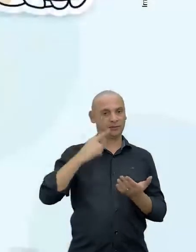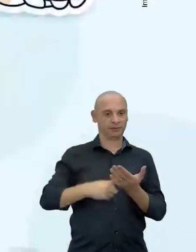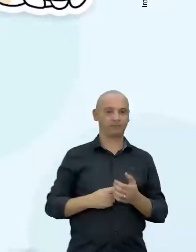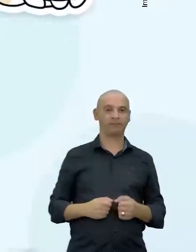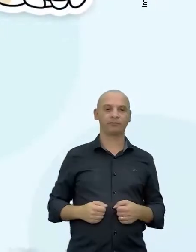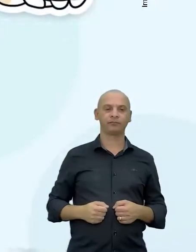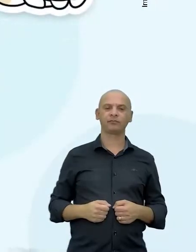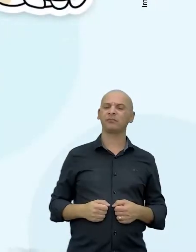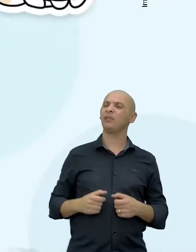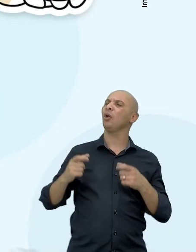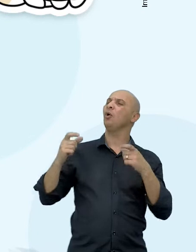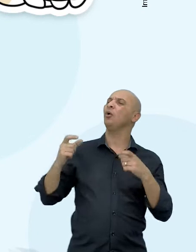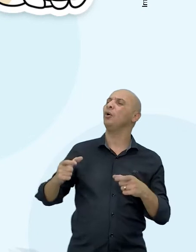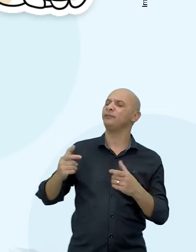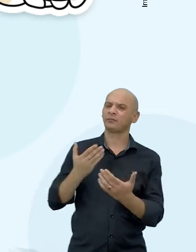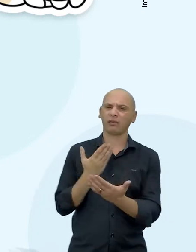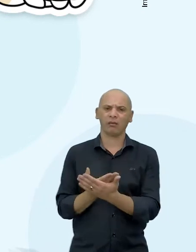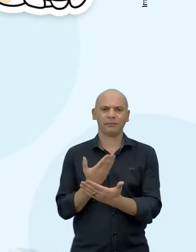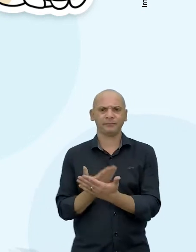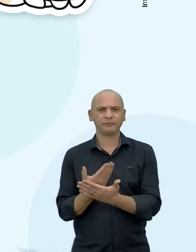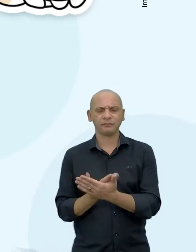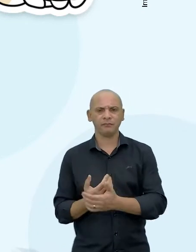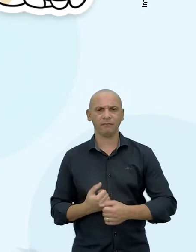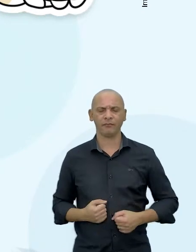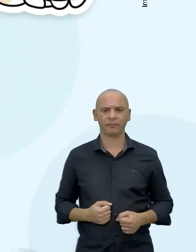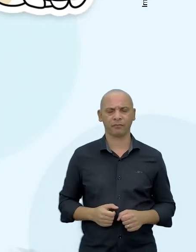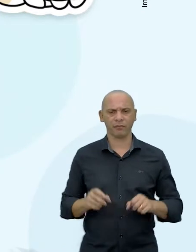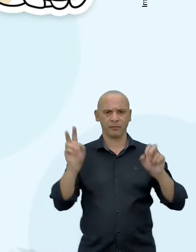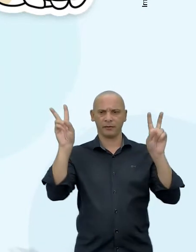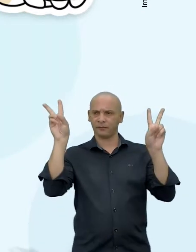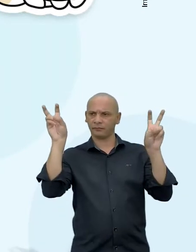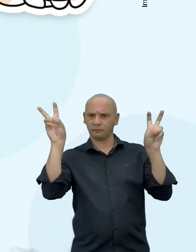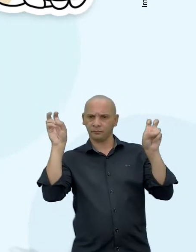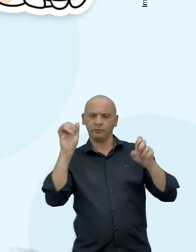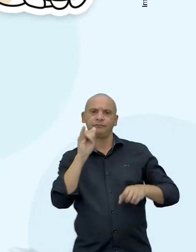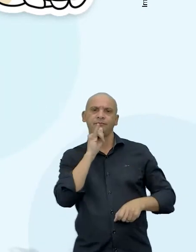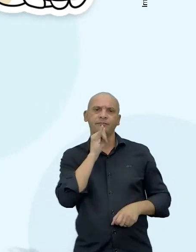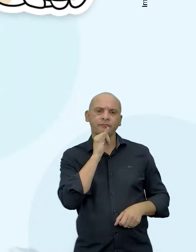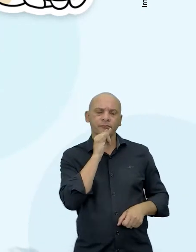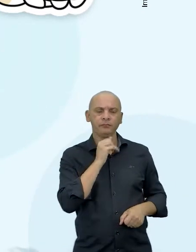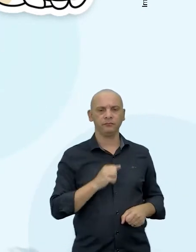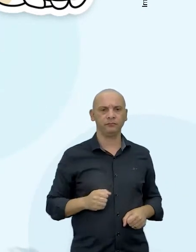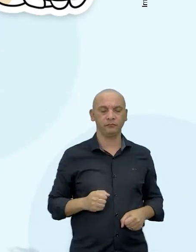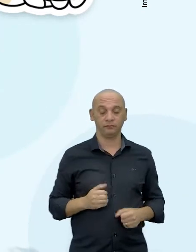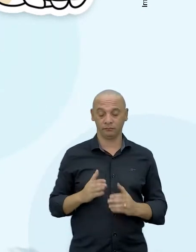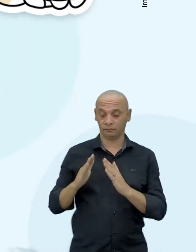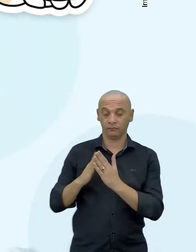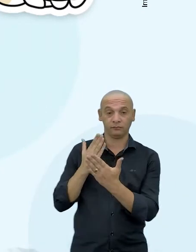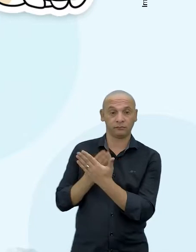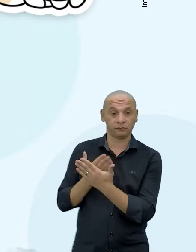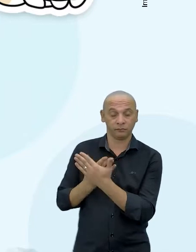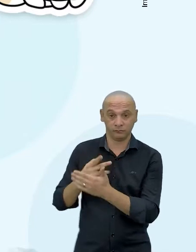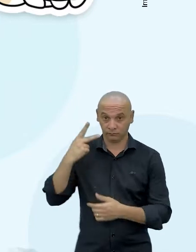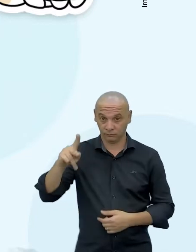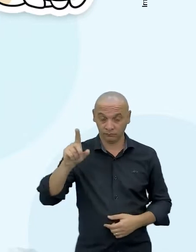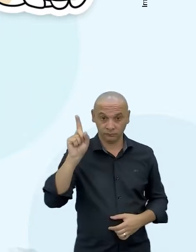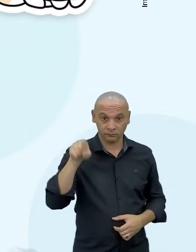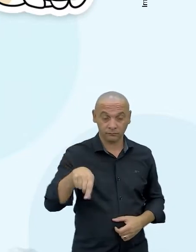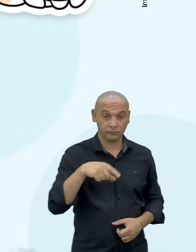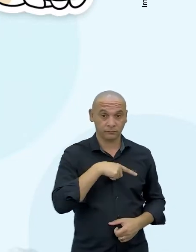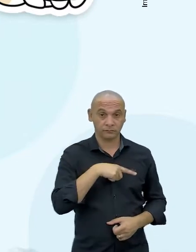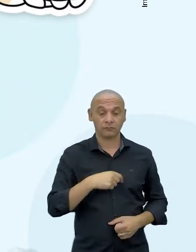entrevistar primeiro e depois fazer a pesquisa. Entendeu? Onde você vai fazer isso? Então, você quer